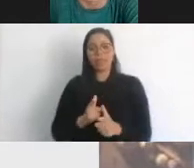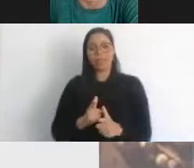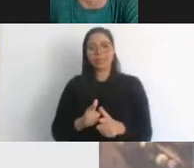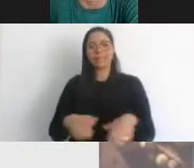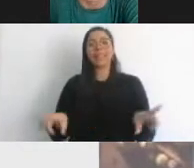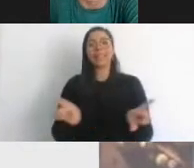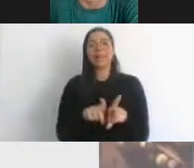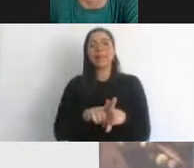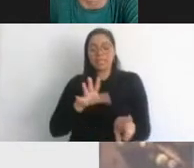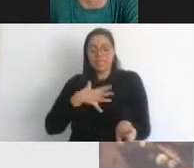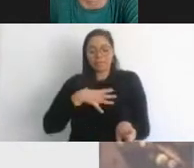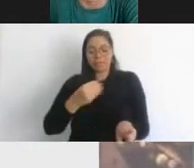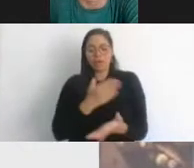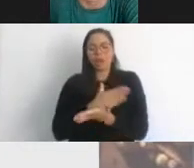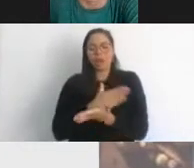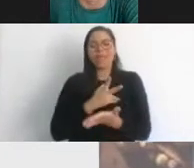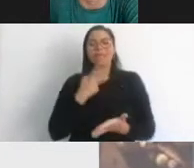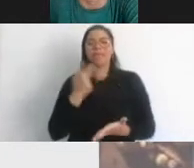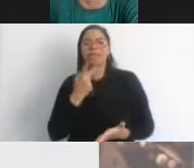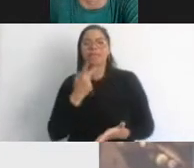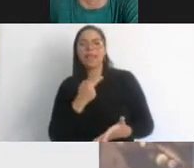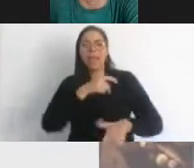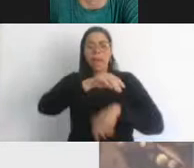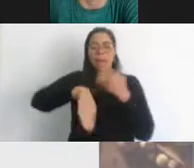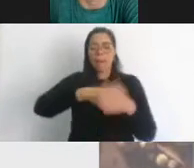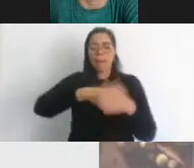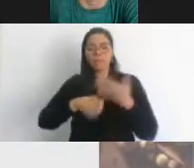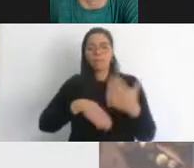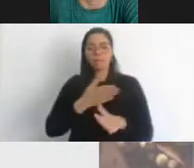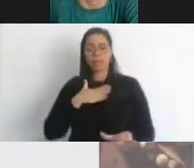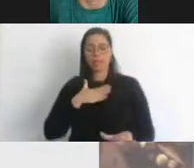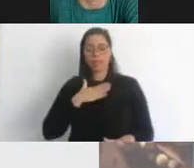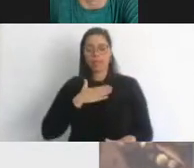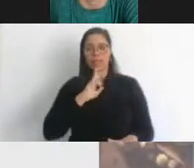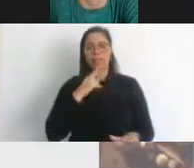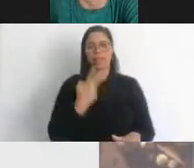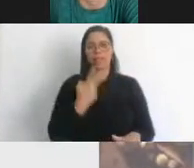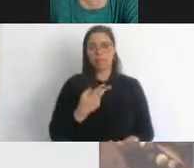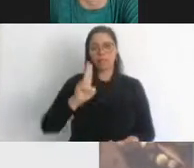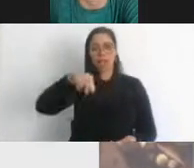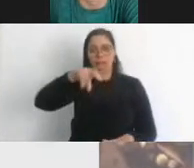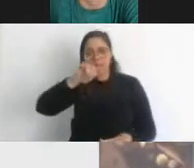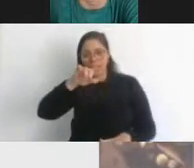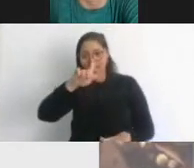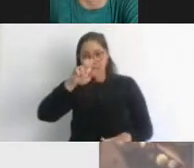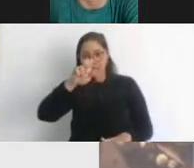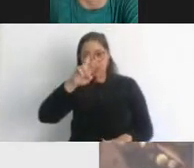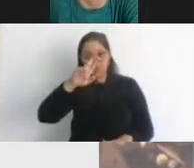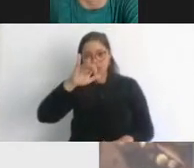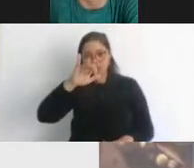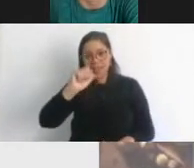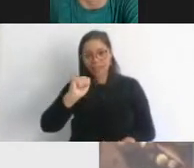essa filha ela começa a pronunciar a mistura da minha língua da Nigéria ela O Bobo por exemplo com a língua